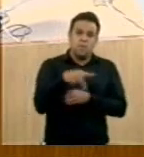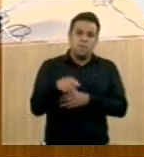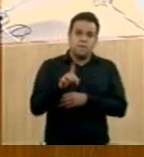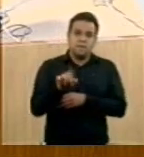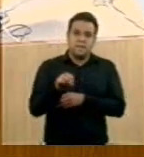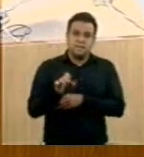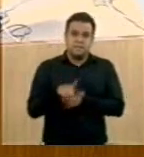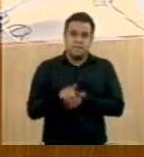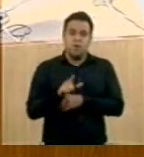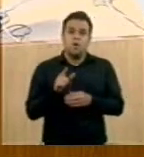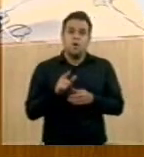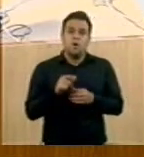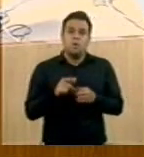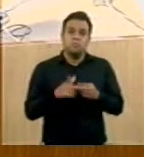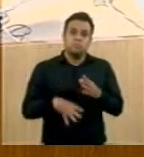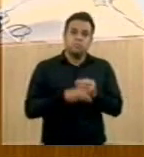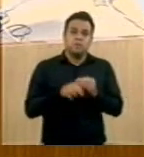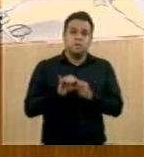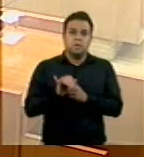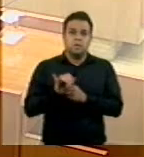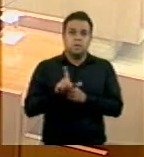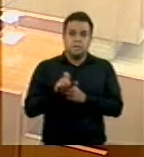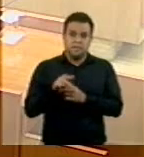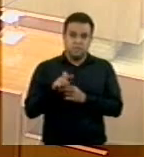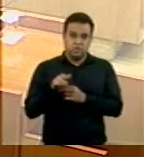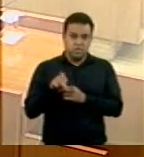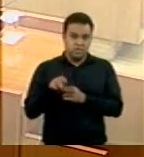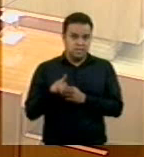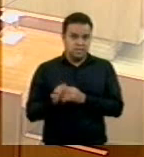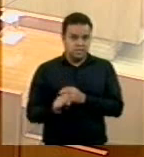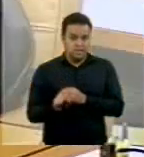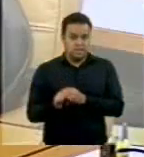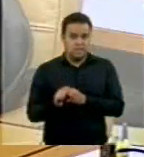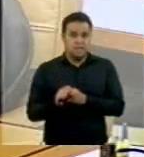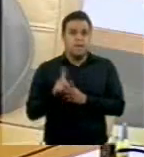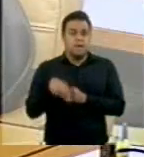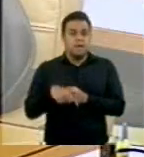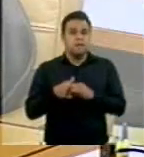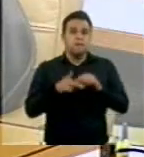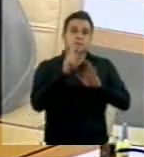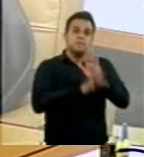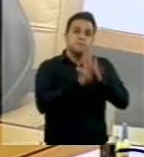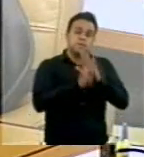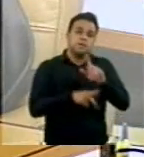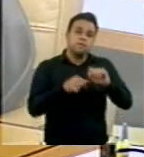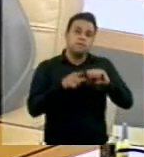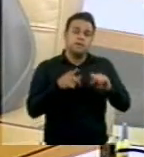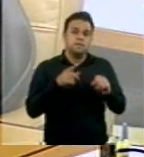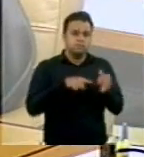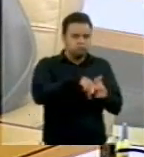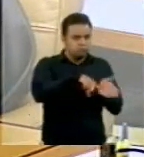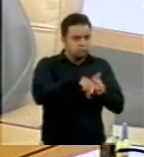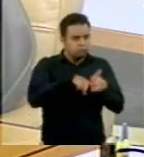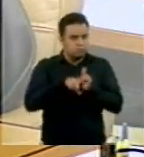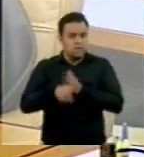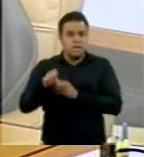que é o leading case Griggs versus Duke Power Company, que foi examinado precisamente pela